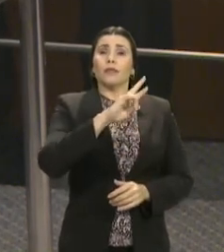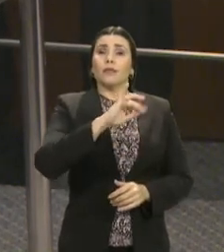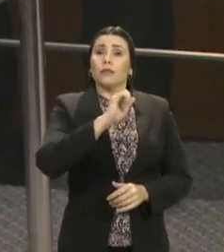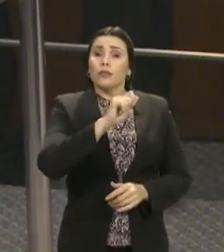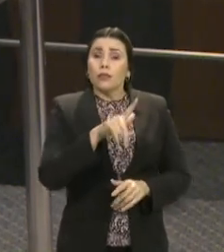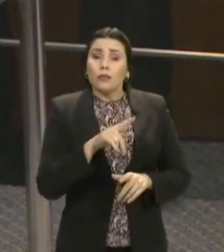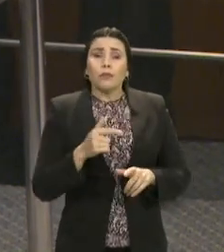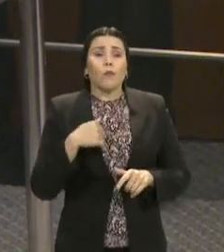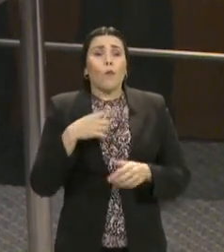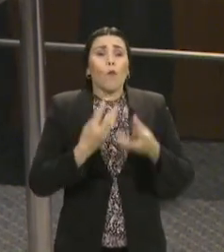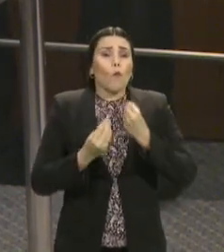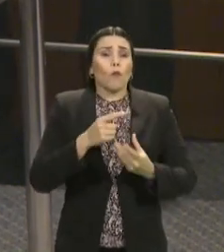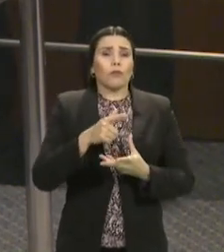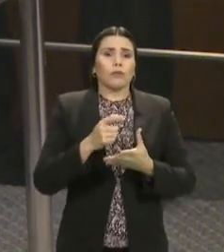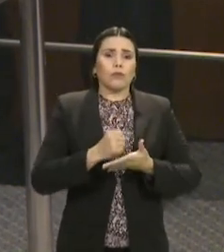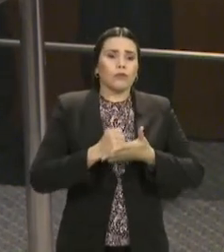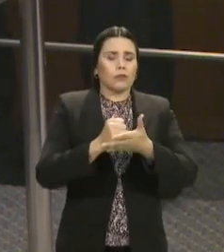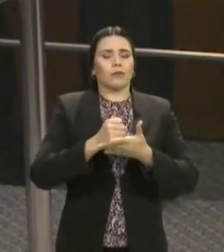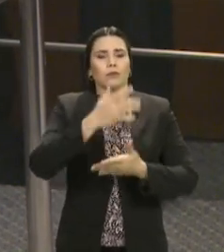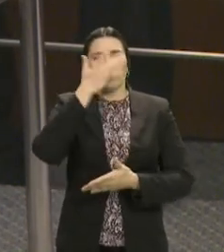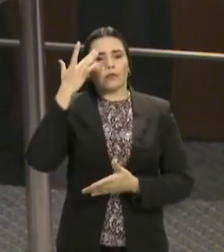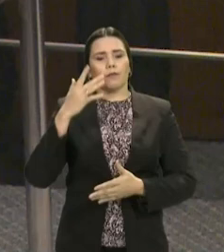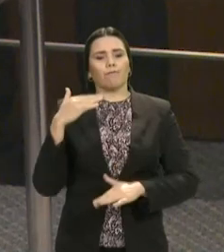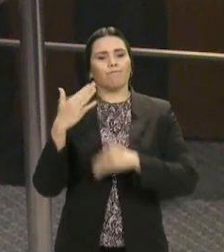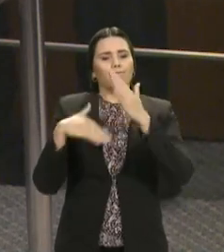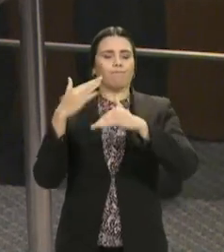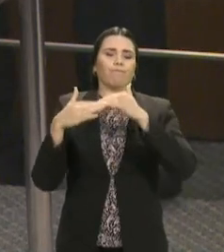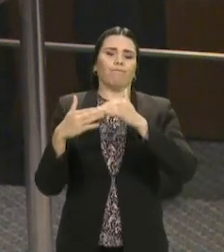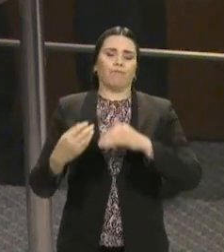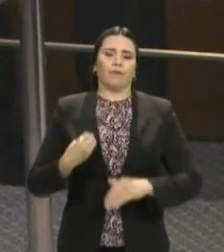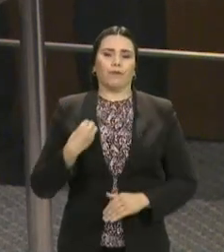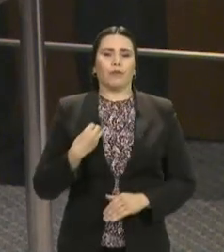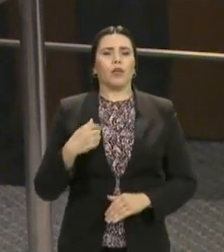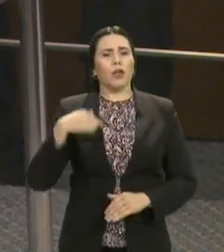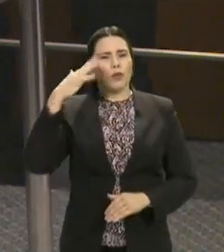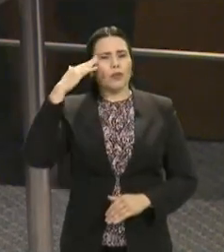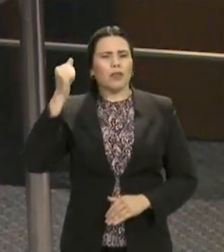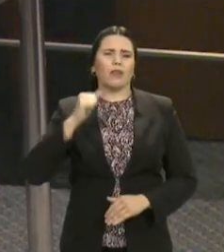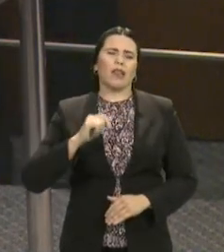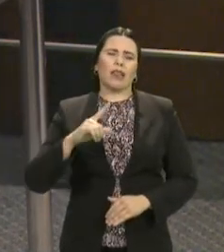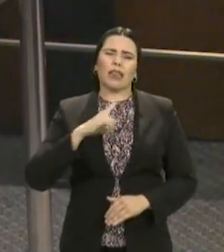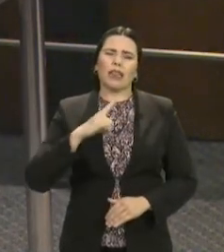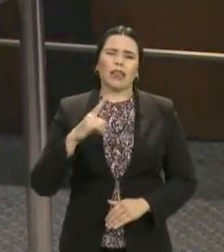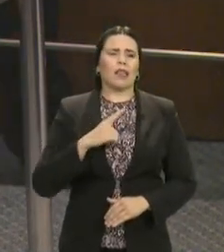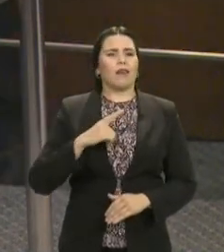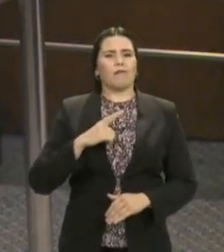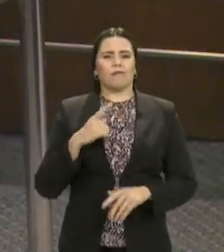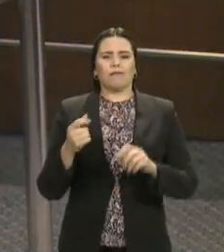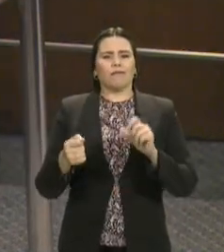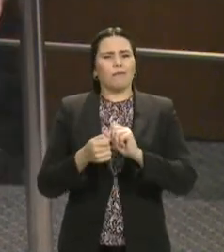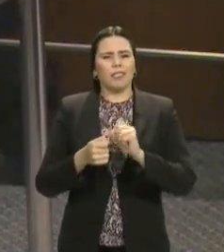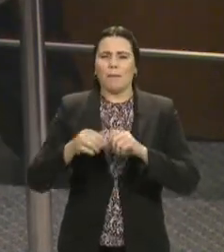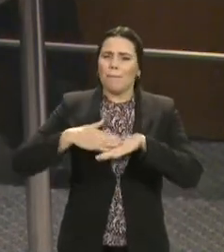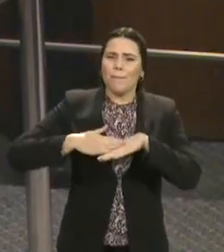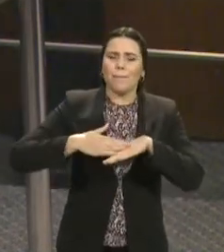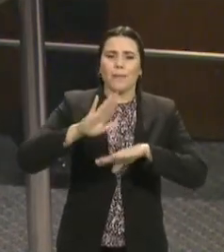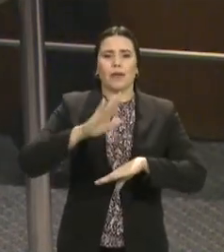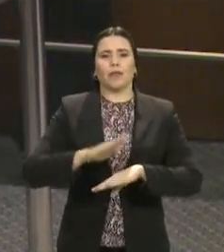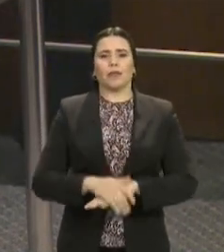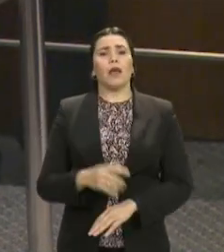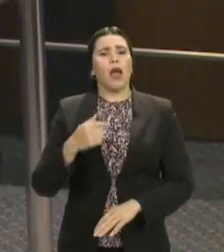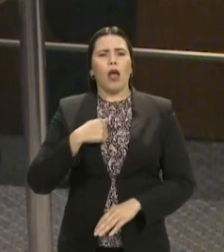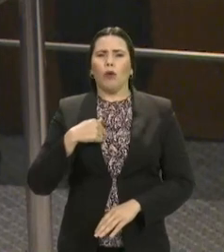melhoramos bastante, mas ainda temos muito por fazer. Meus amigos, minhas amigas, eu não quero me estender, porque eu vou realmente fazer